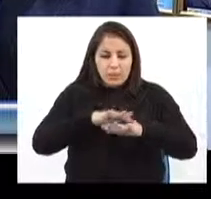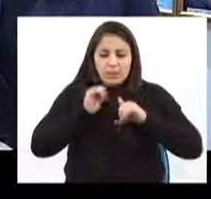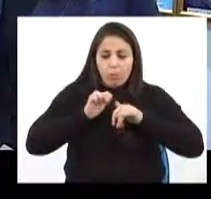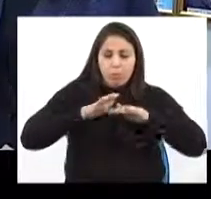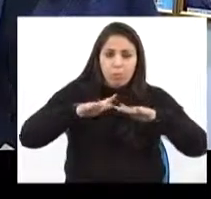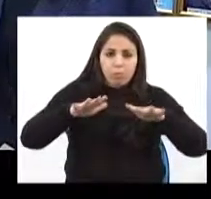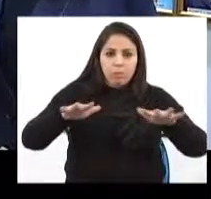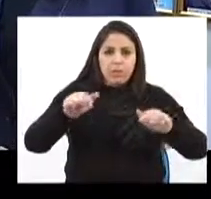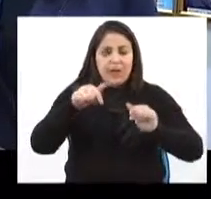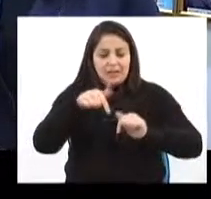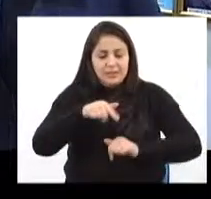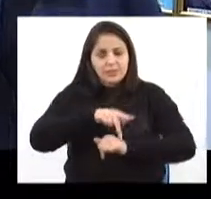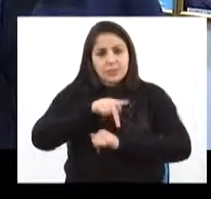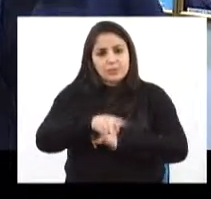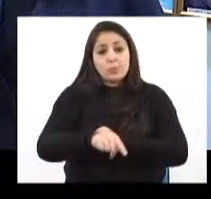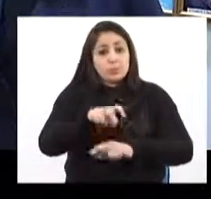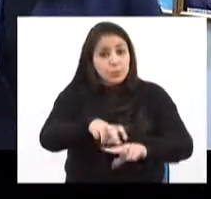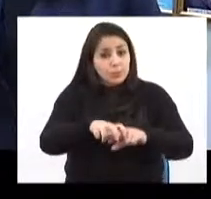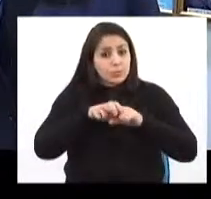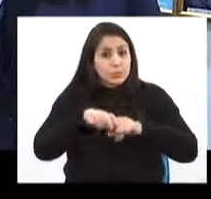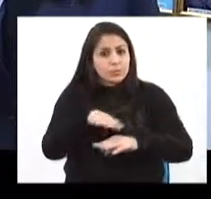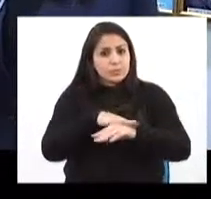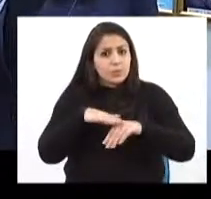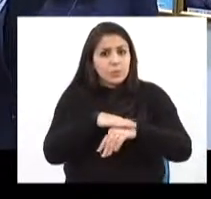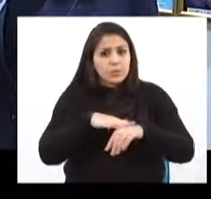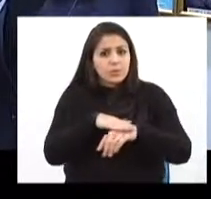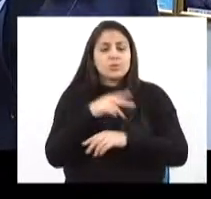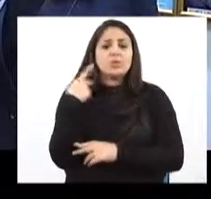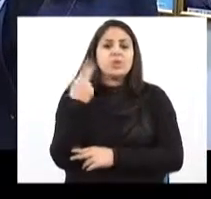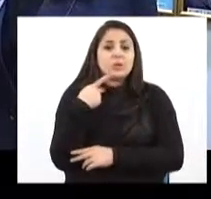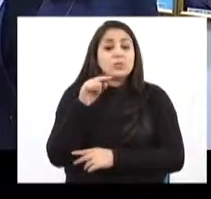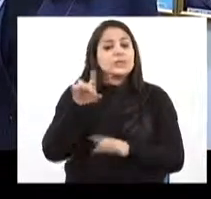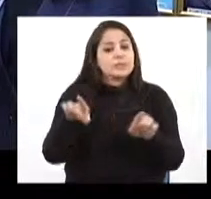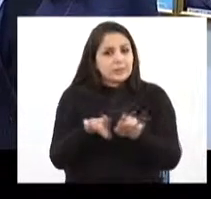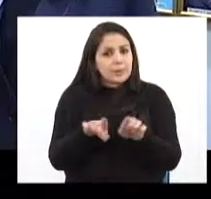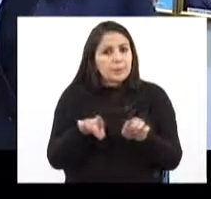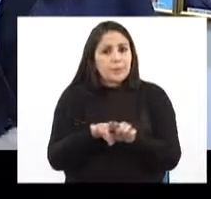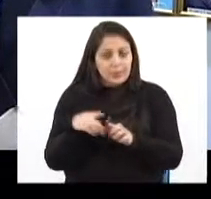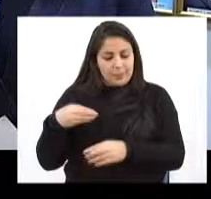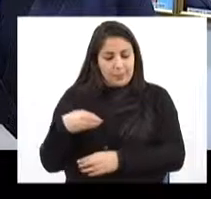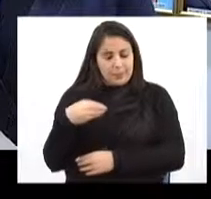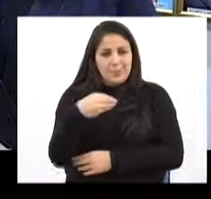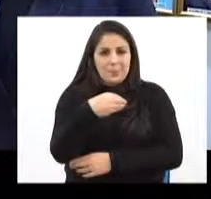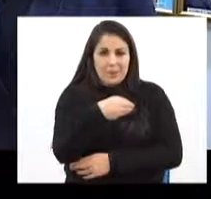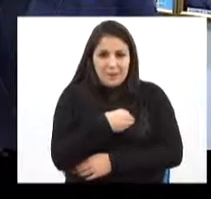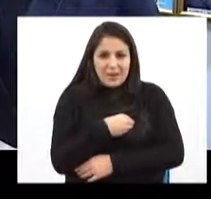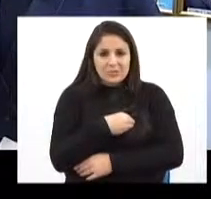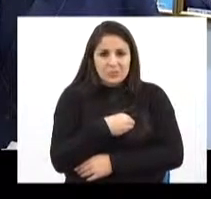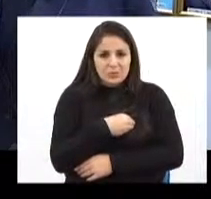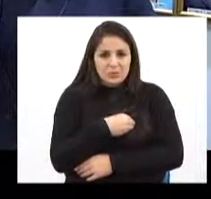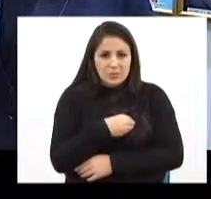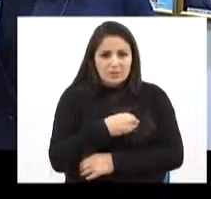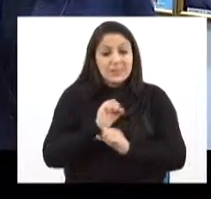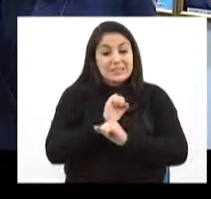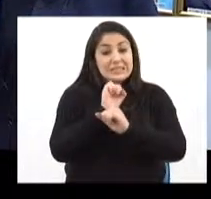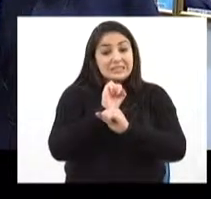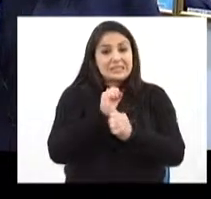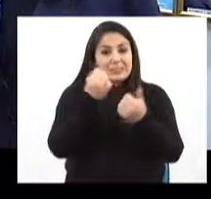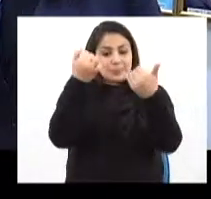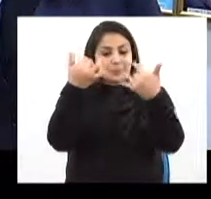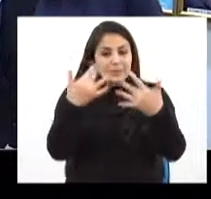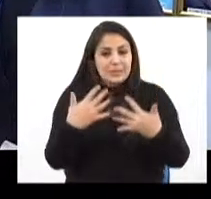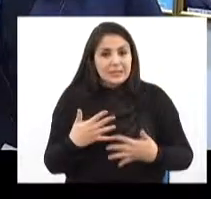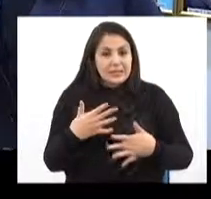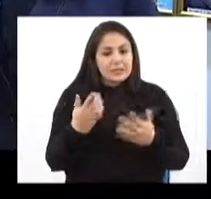possibilidade de surto da doença aqui em Passo Fundo. Por isso eu converso com o vereador Alberi Grando, que também é médico pediatra e vai nos esclarecer as